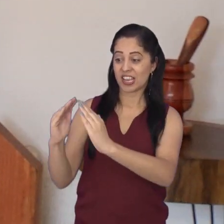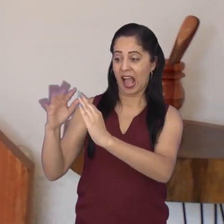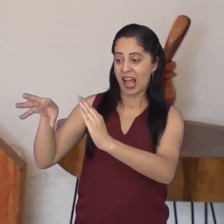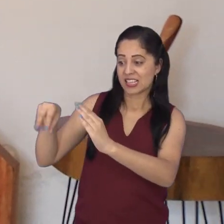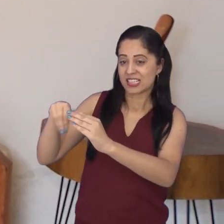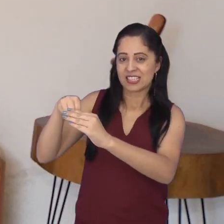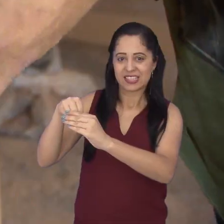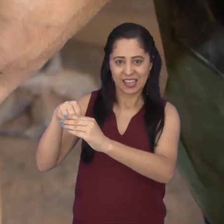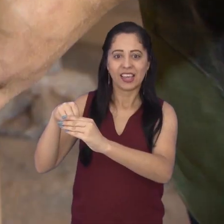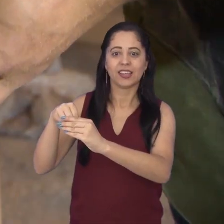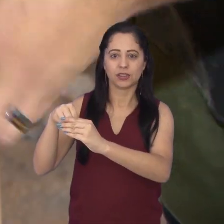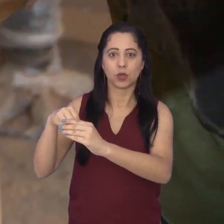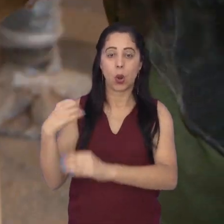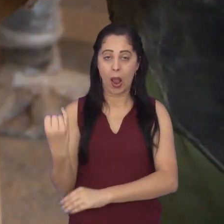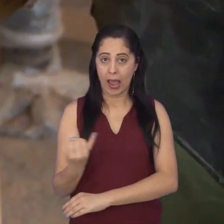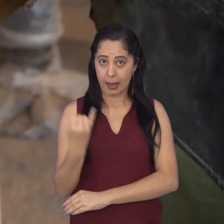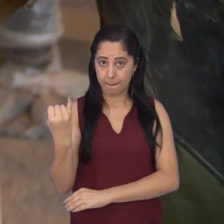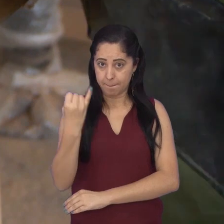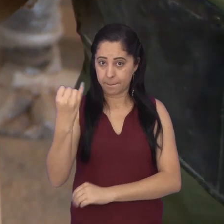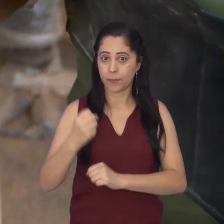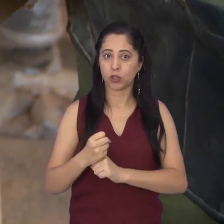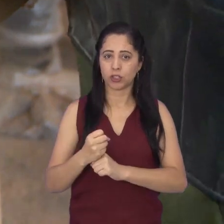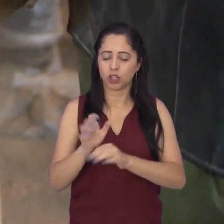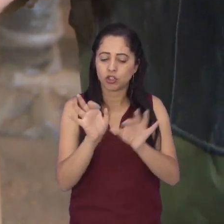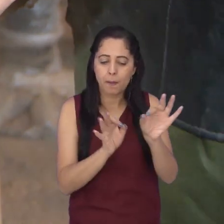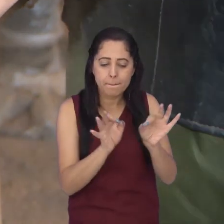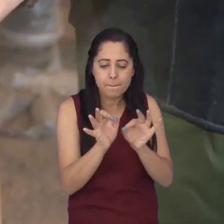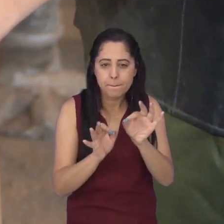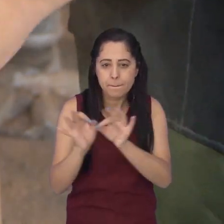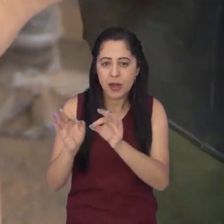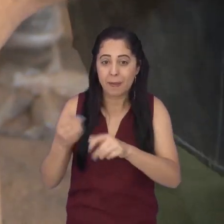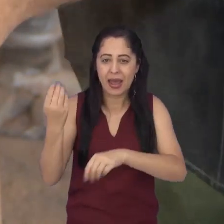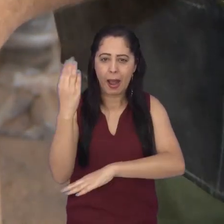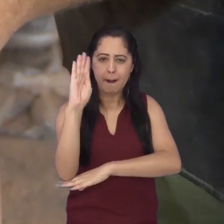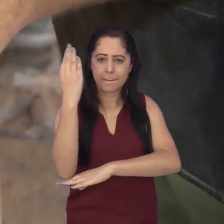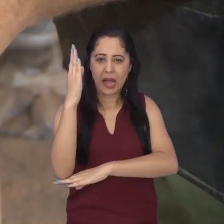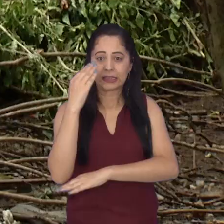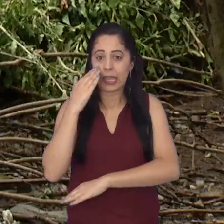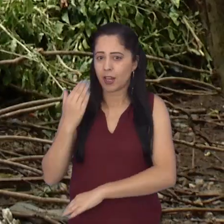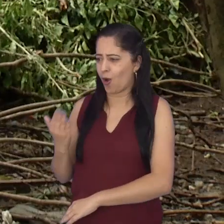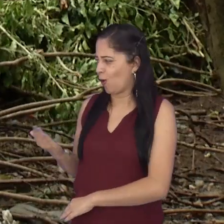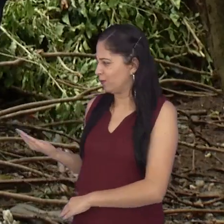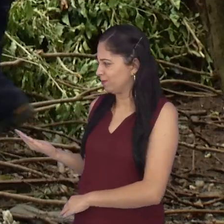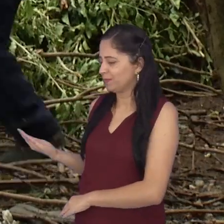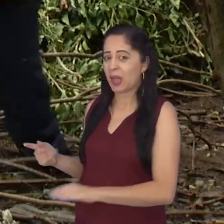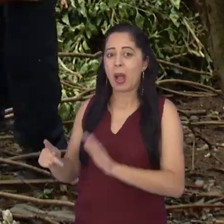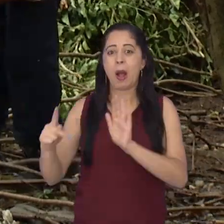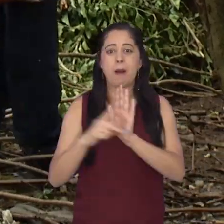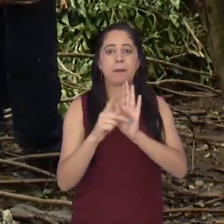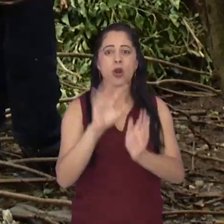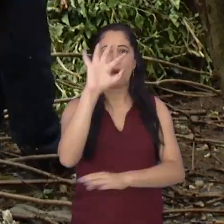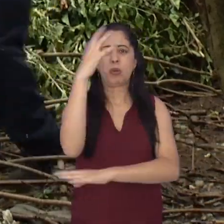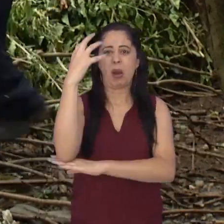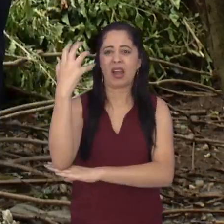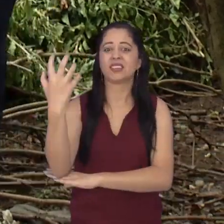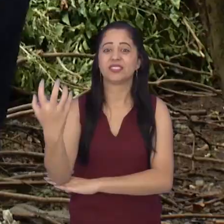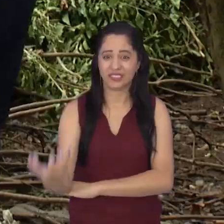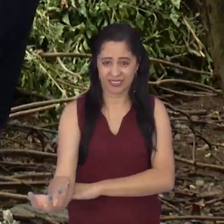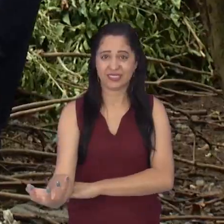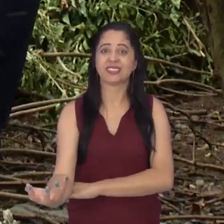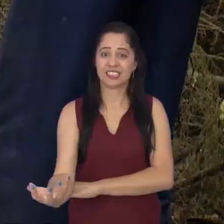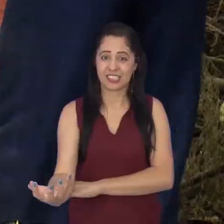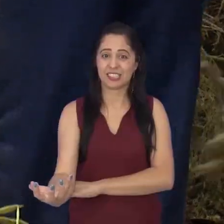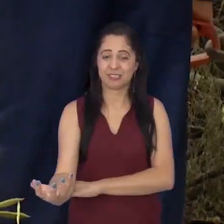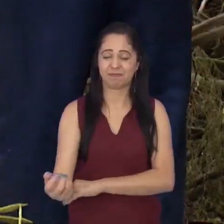nossas casas. A importância de ressignificar os pedaços de troncos e galhos de árvores também